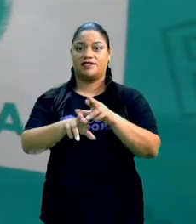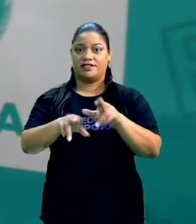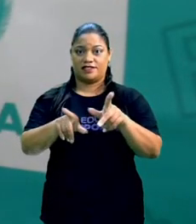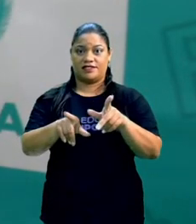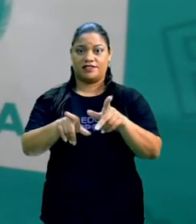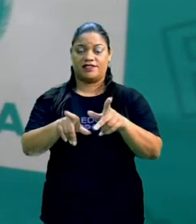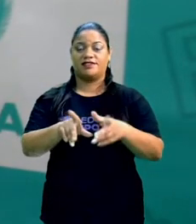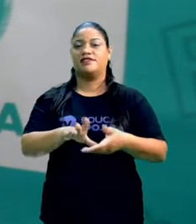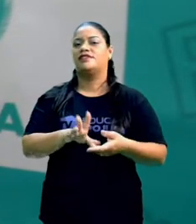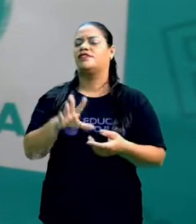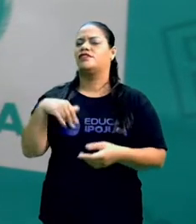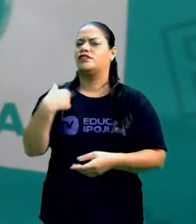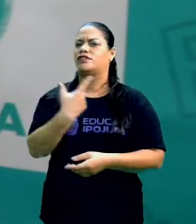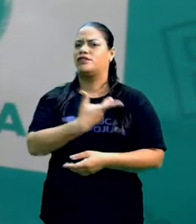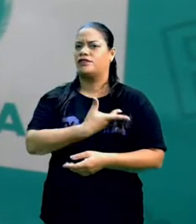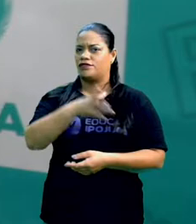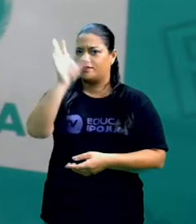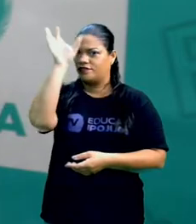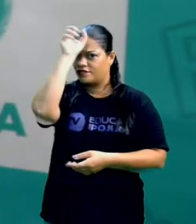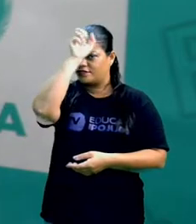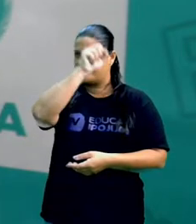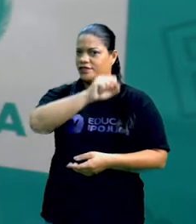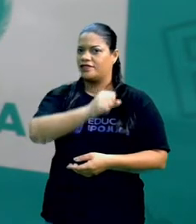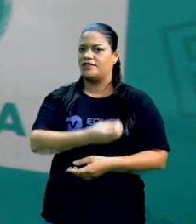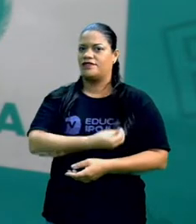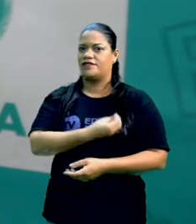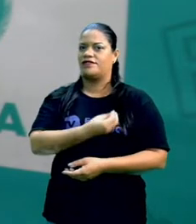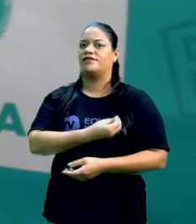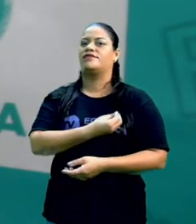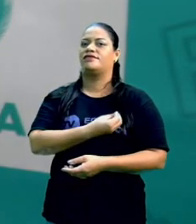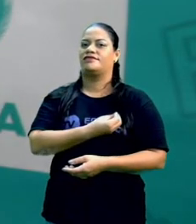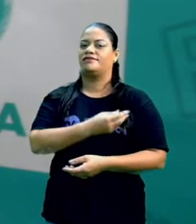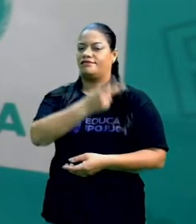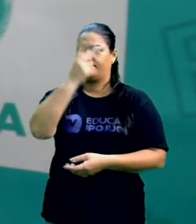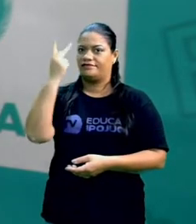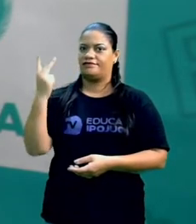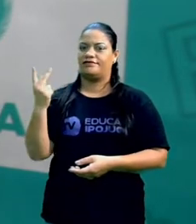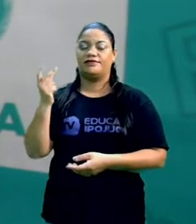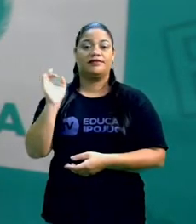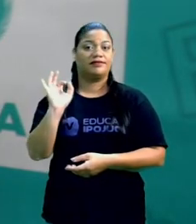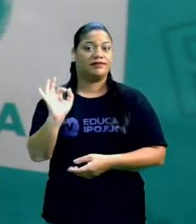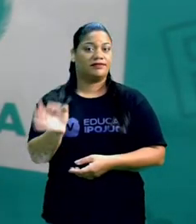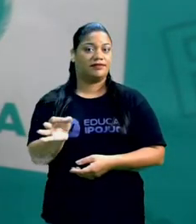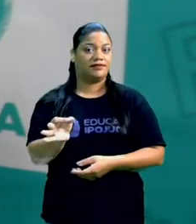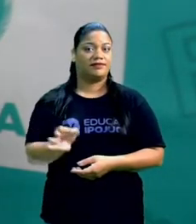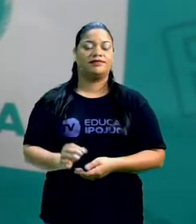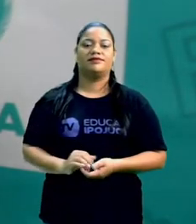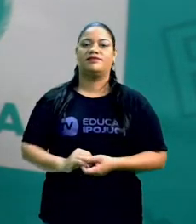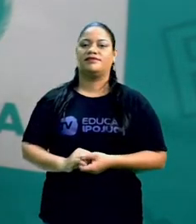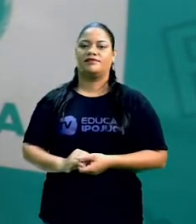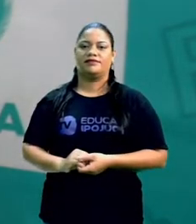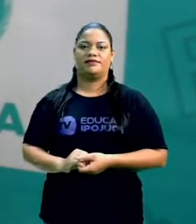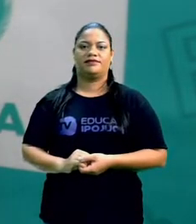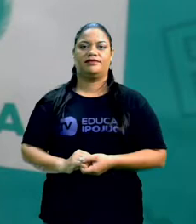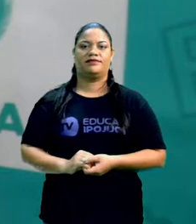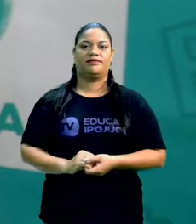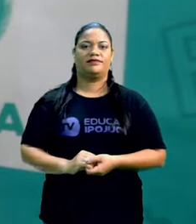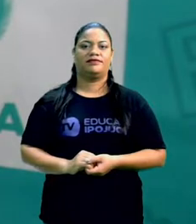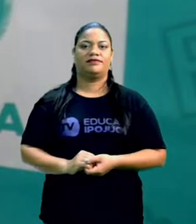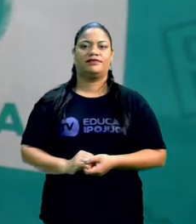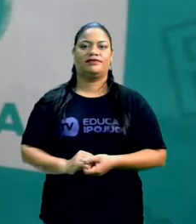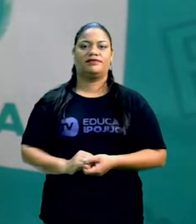diferente. E a gente tem que aprender a respeitar e conviver com essas pessoas. Tá certo? Aqui a gente vai ver,